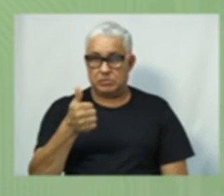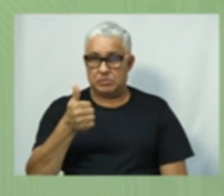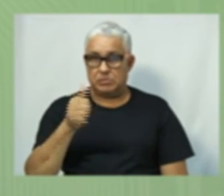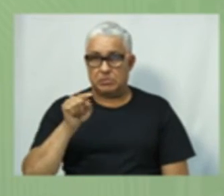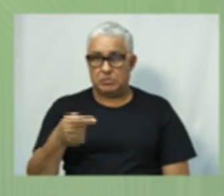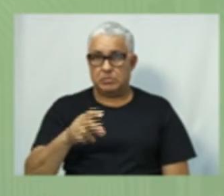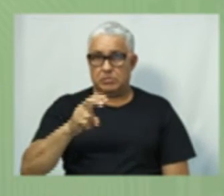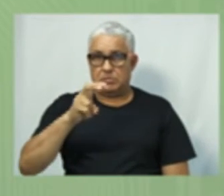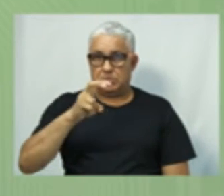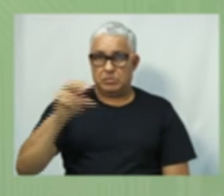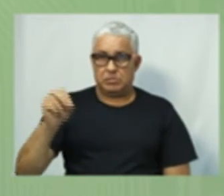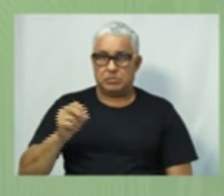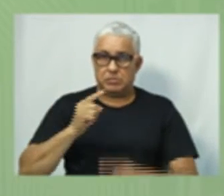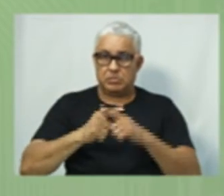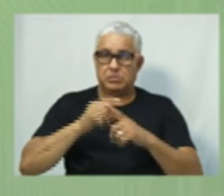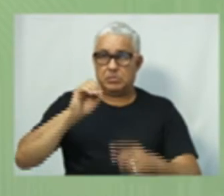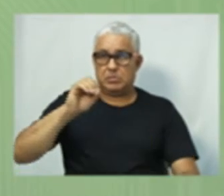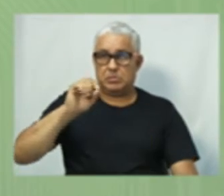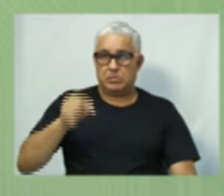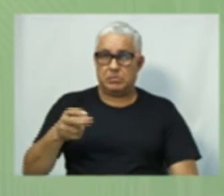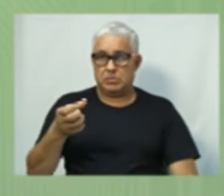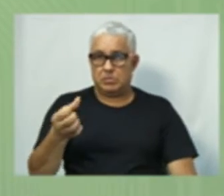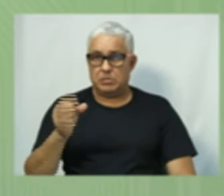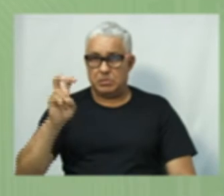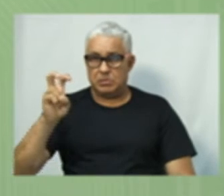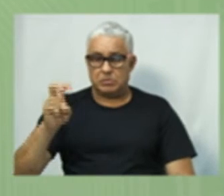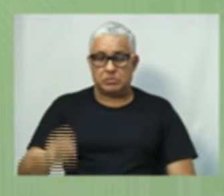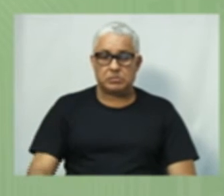81.500 vezes 0,65.